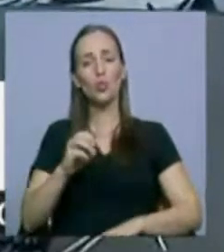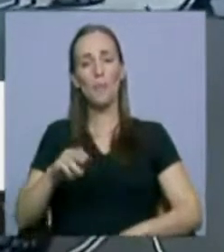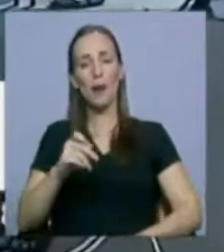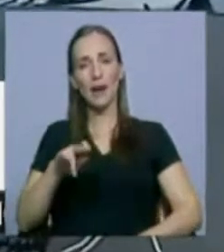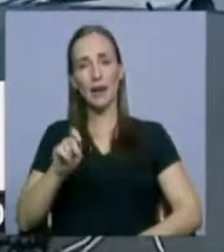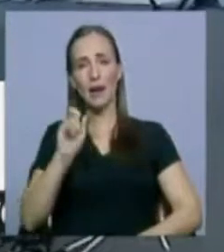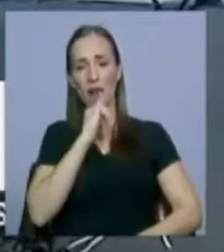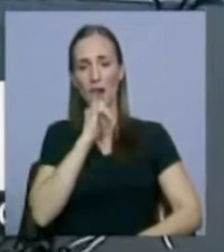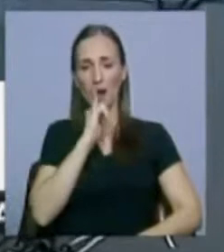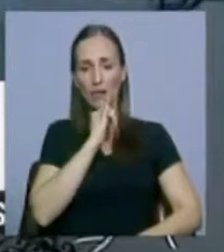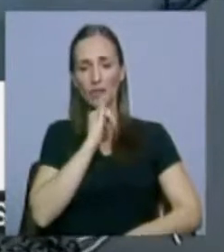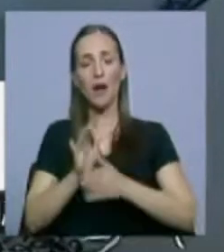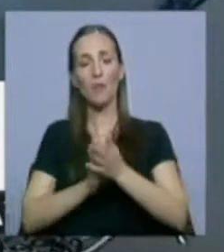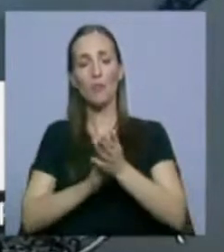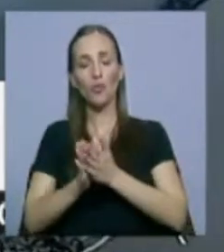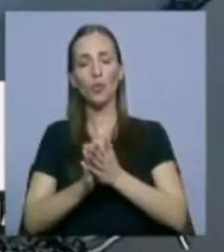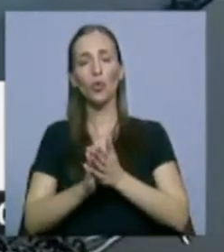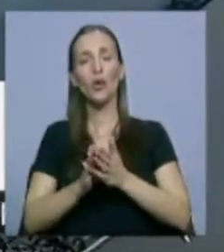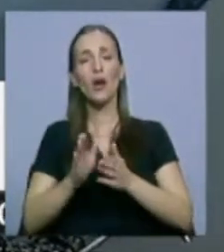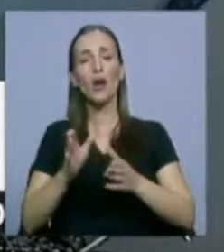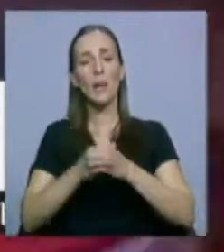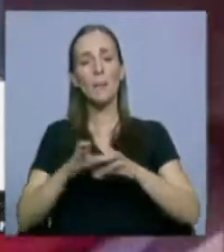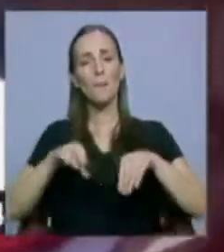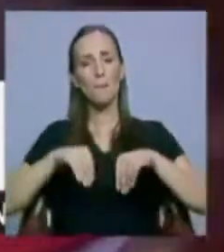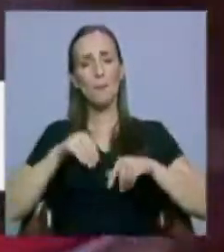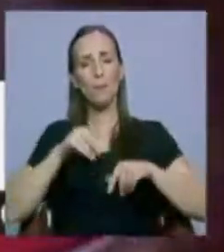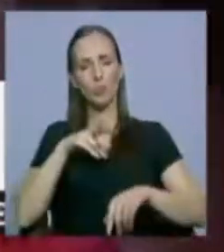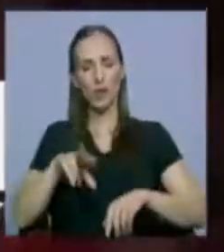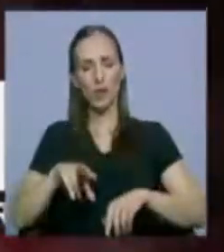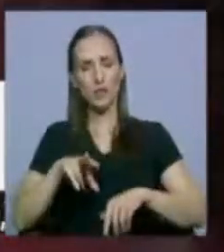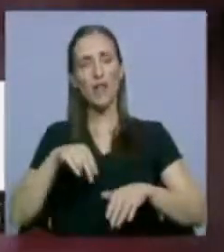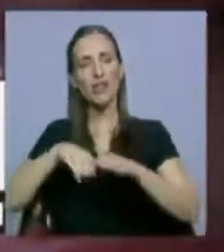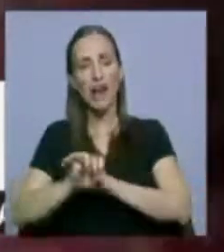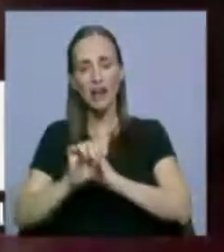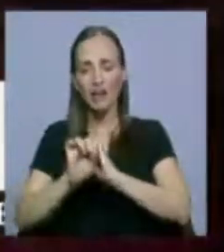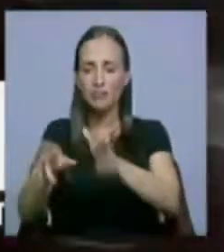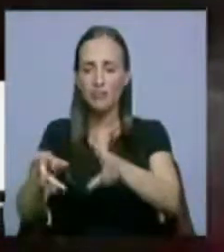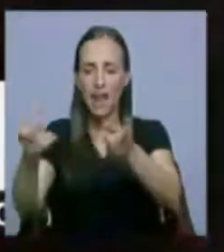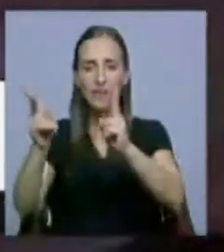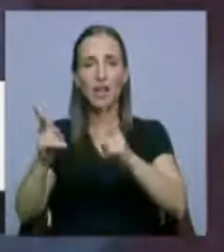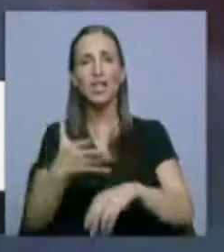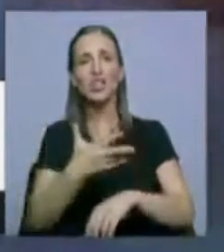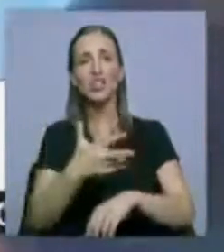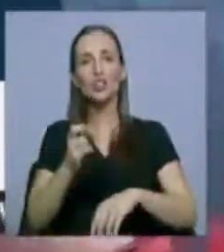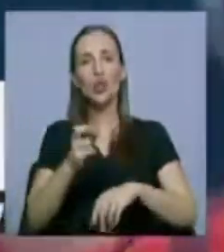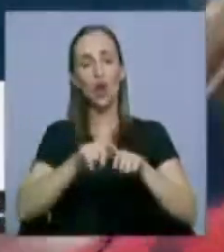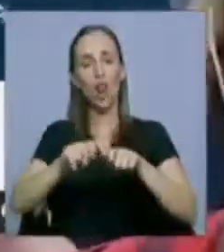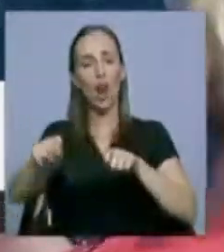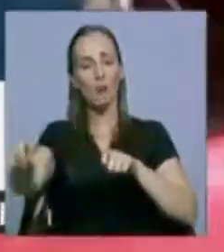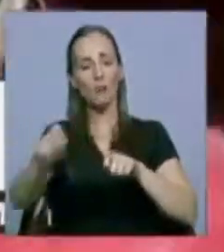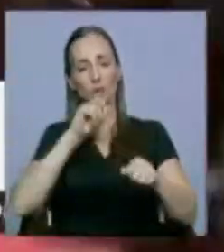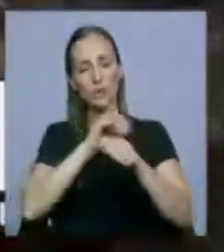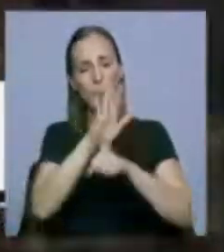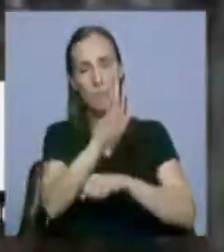contou com a colaboração da Marinha Portuguesa. Os animais foram libertados a cerca de 18 quilómetros da costa, a